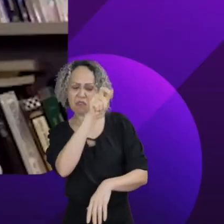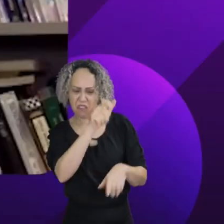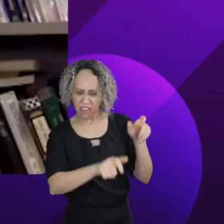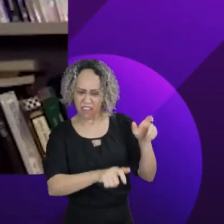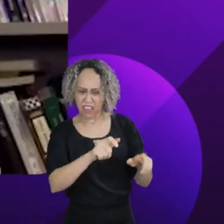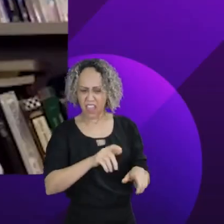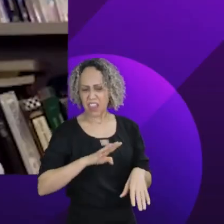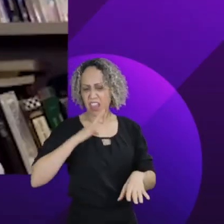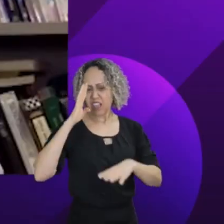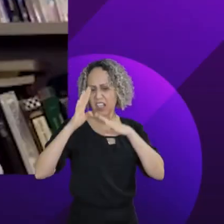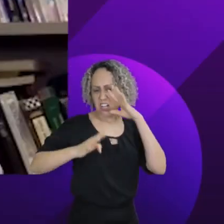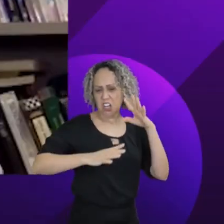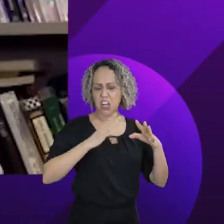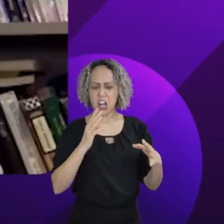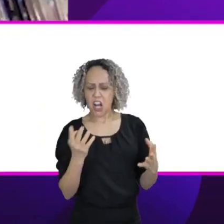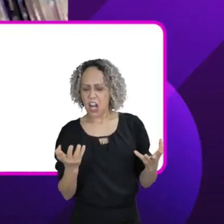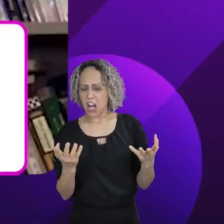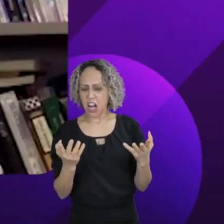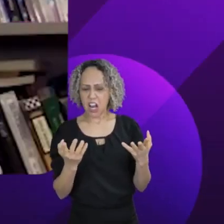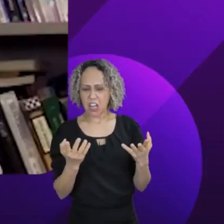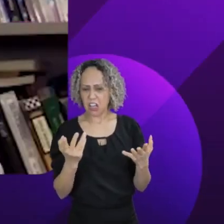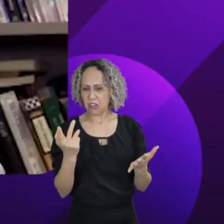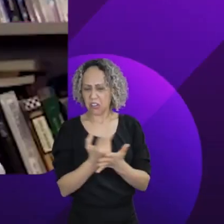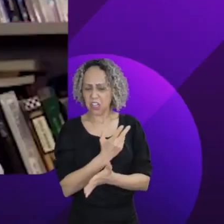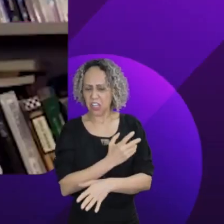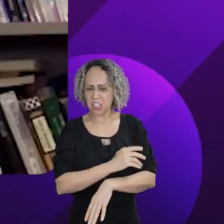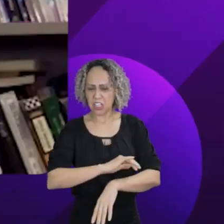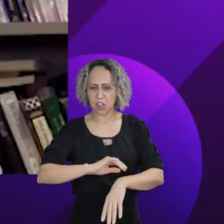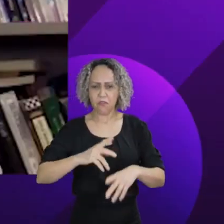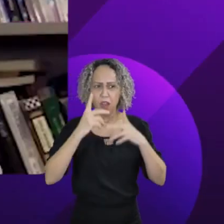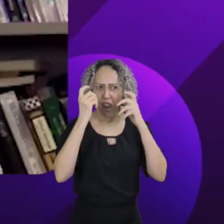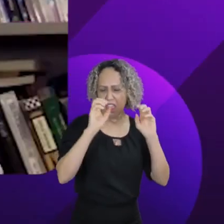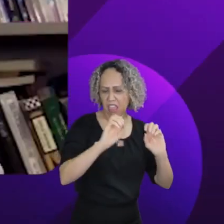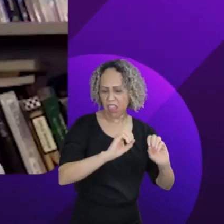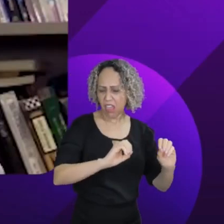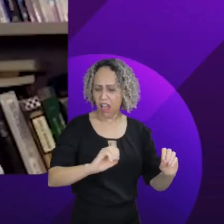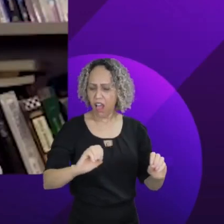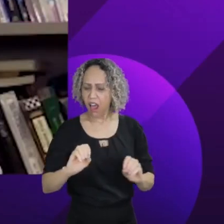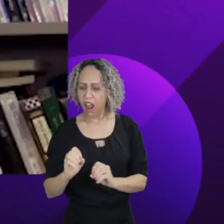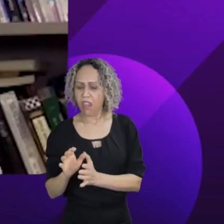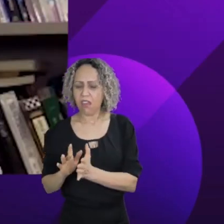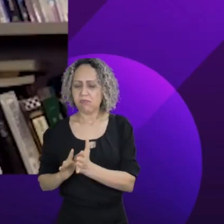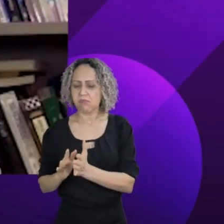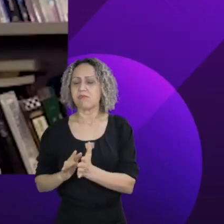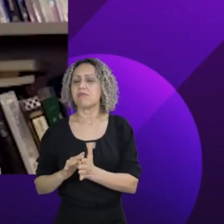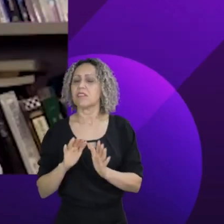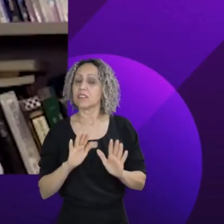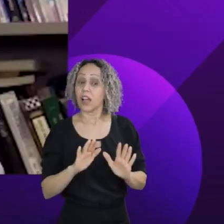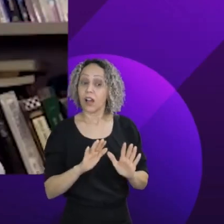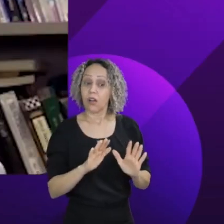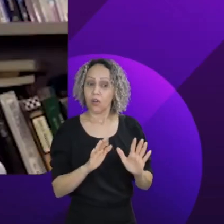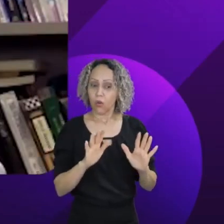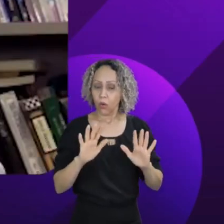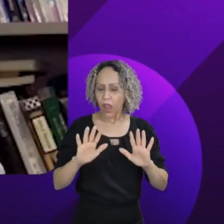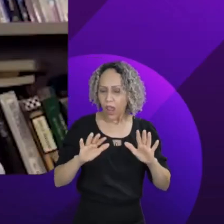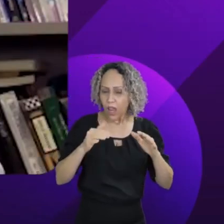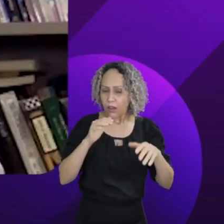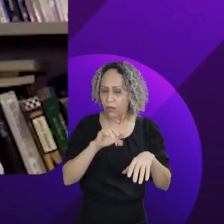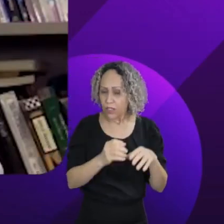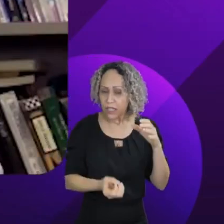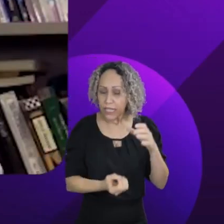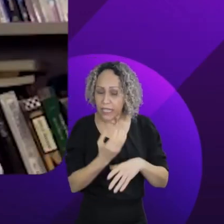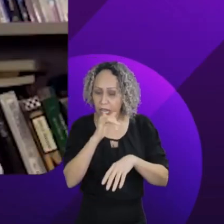No caso das lideranças políticas que estão pensando projetos